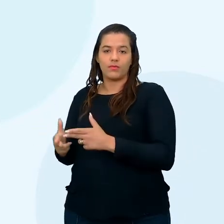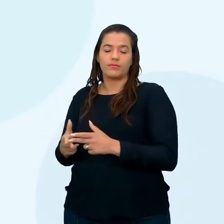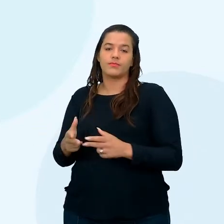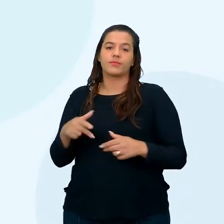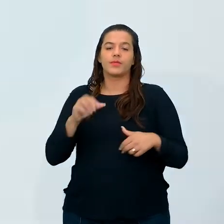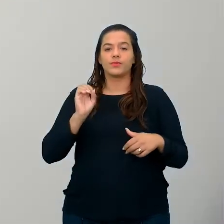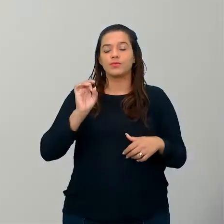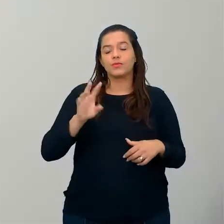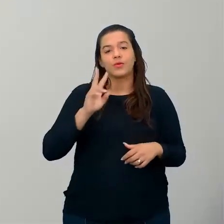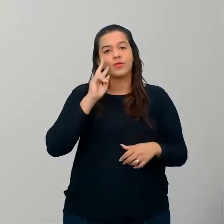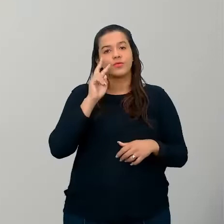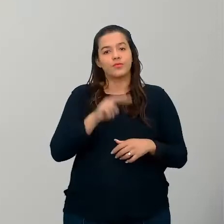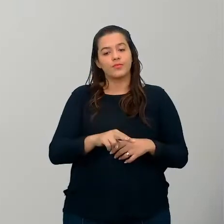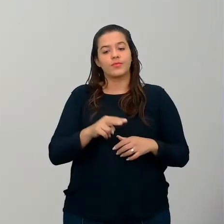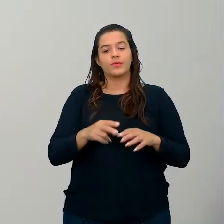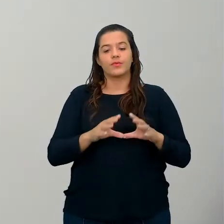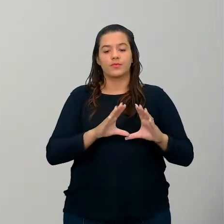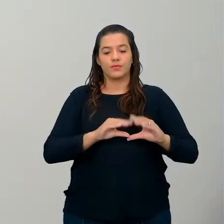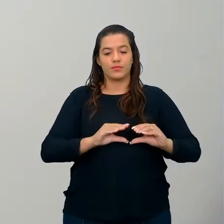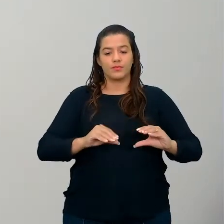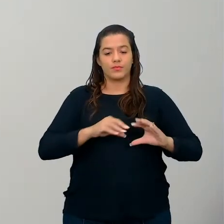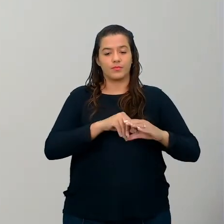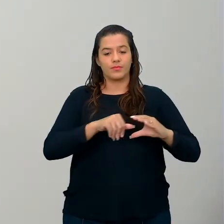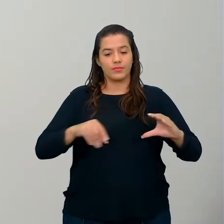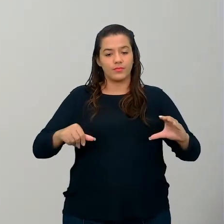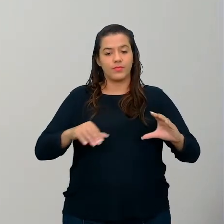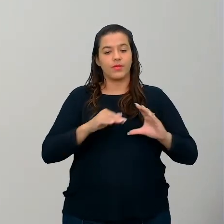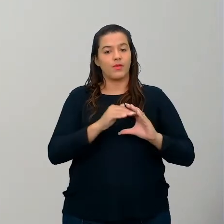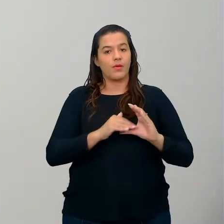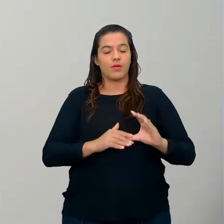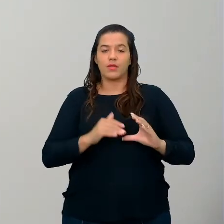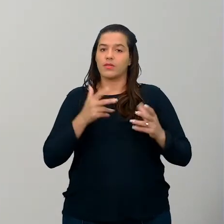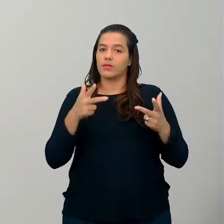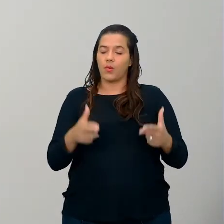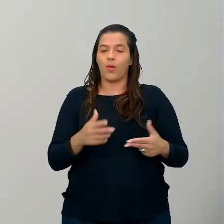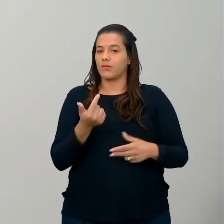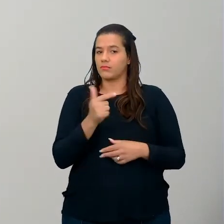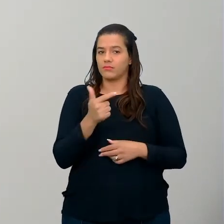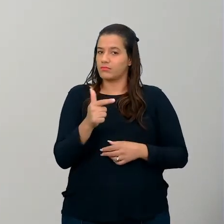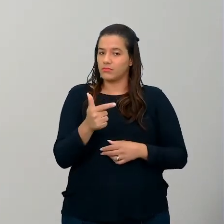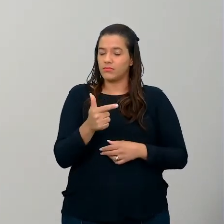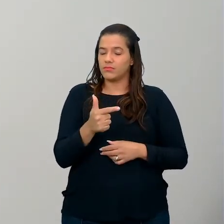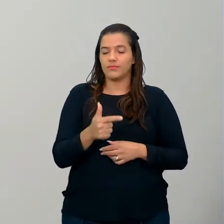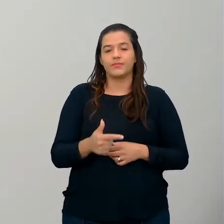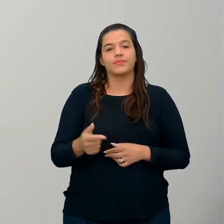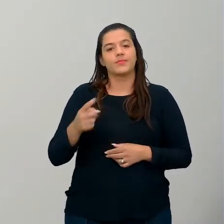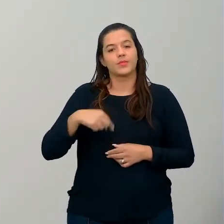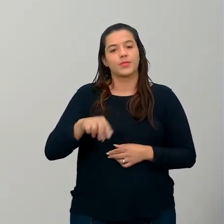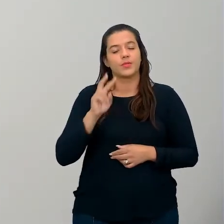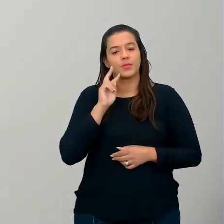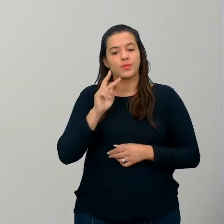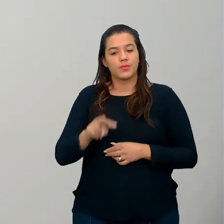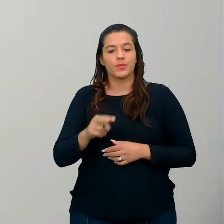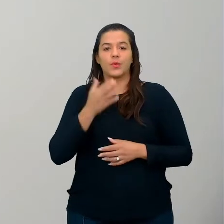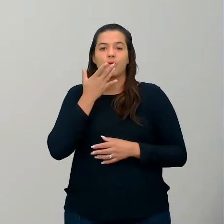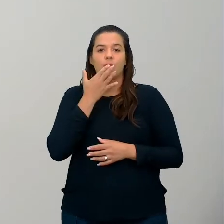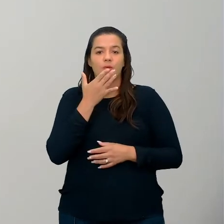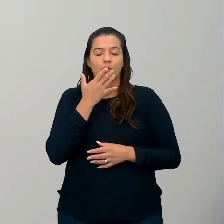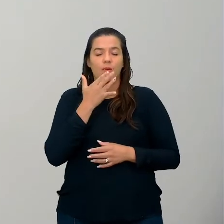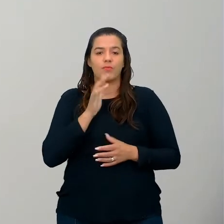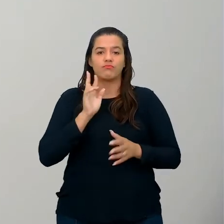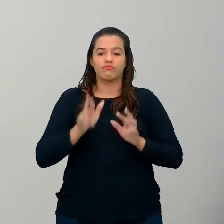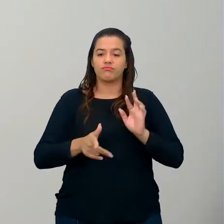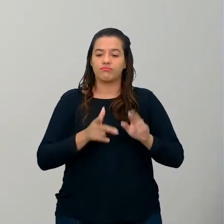as imagens, né, me parece, né, que os solos não são iguais, né? Porque justamente a gente viu ali colorações